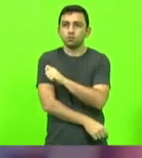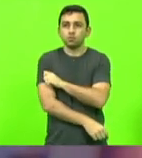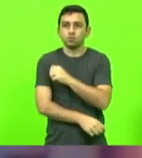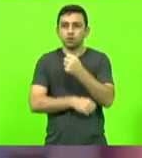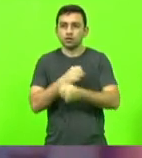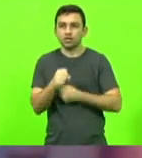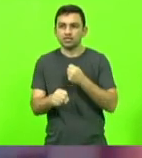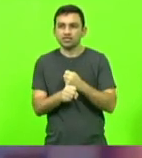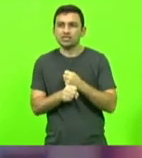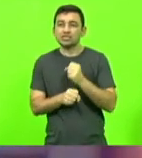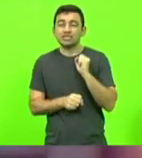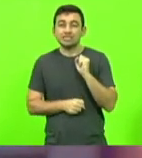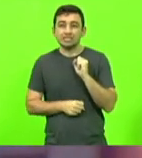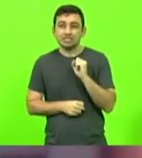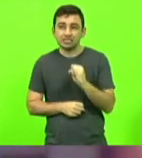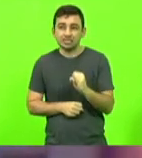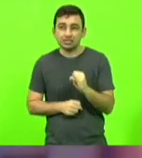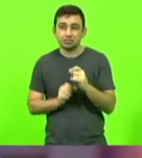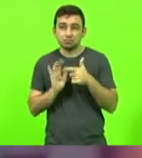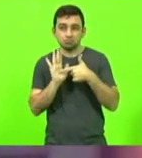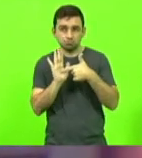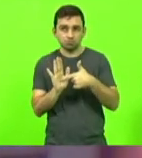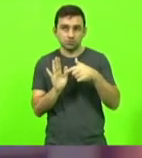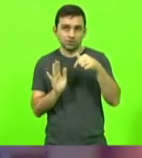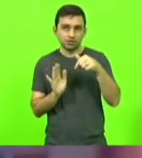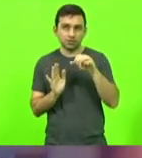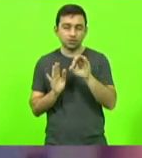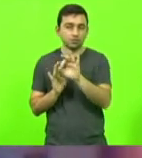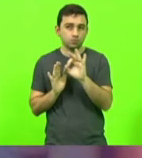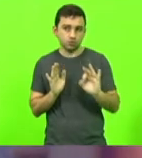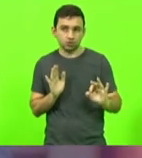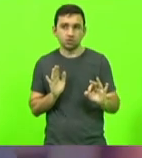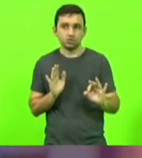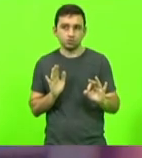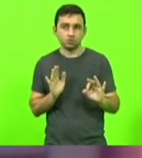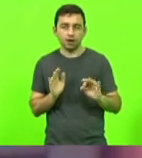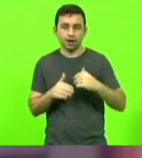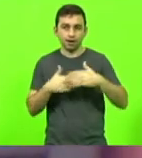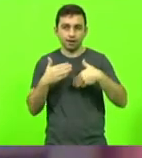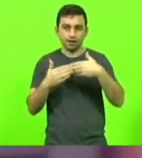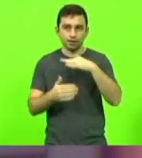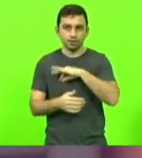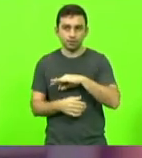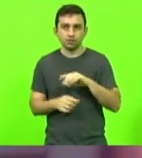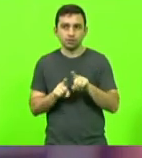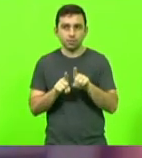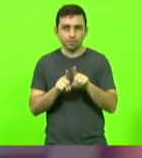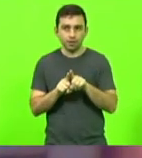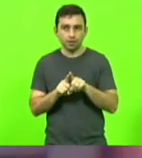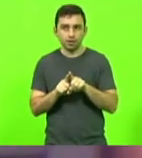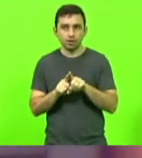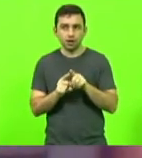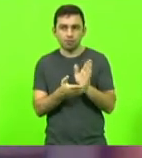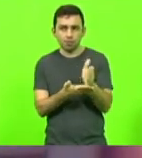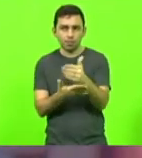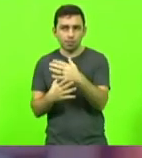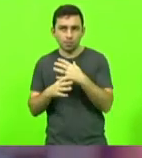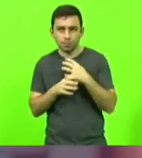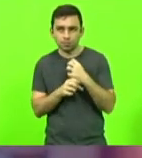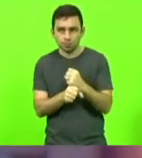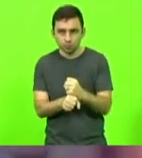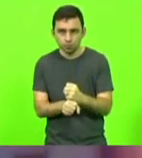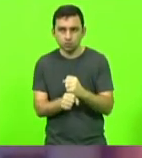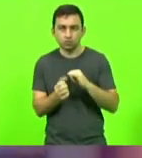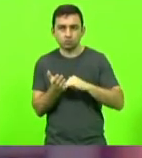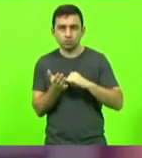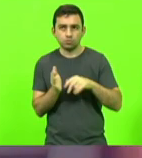cruzar os 70% no mínimo para a carreira e mais o crescimento da arrecadação do Estado e o não